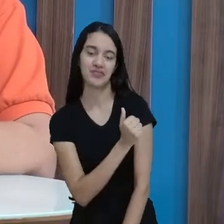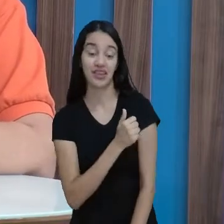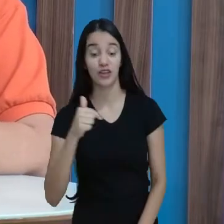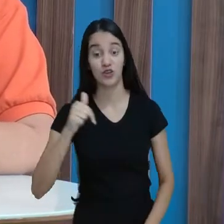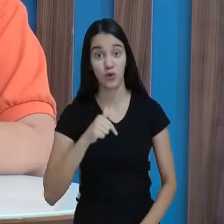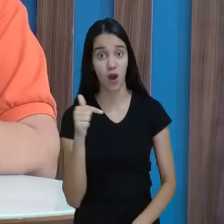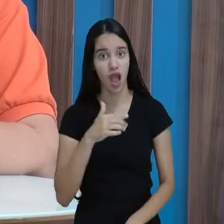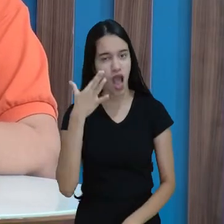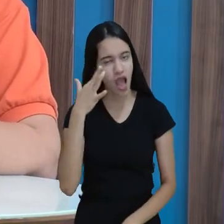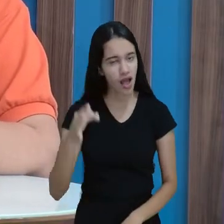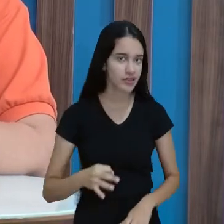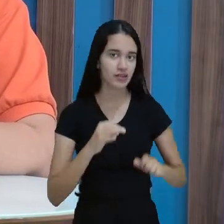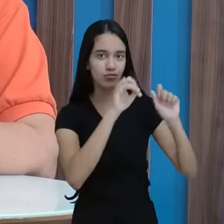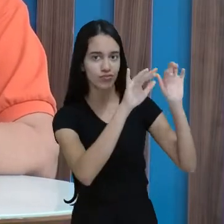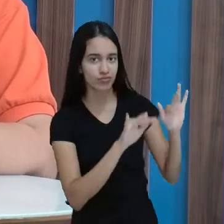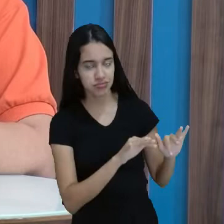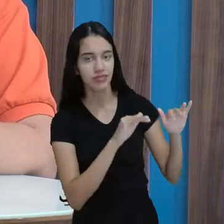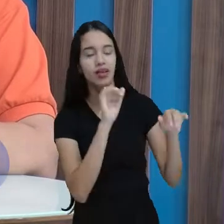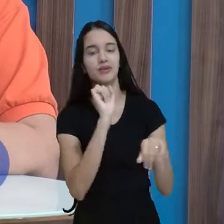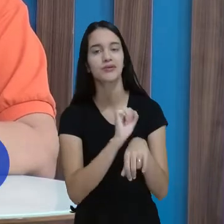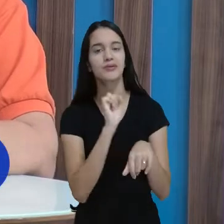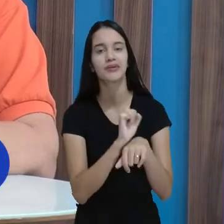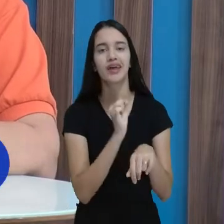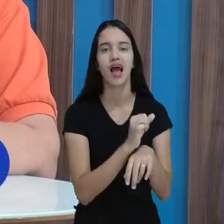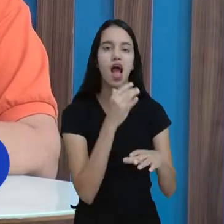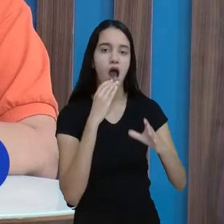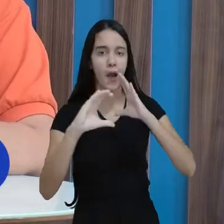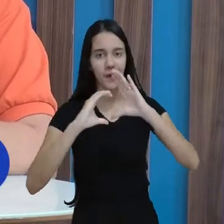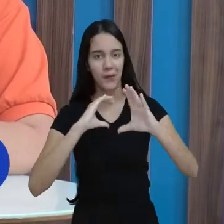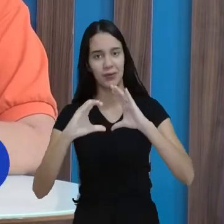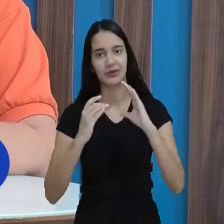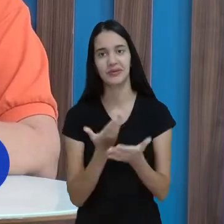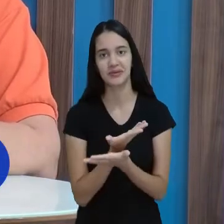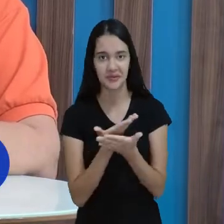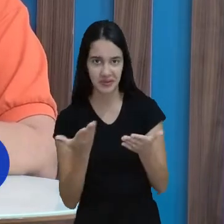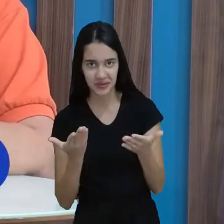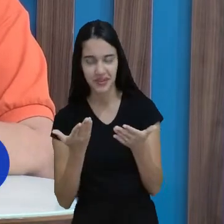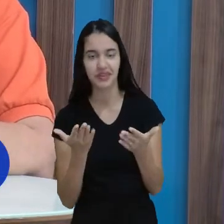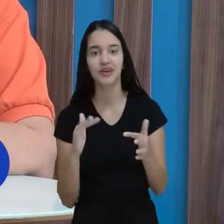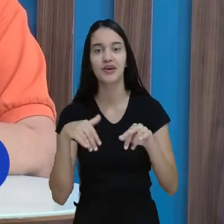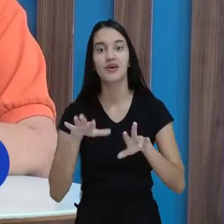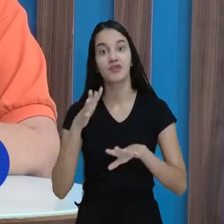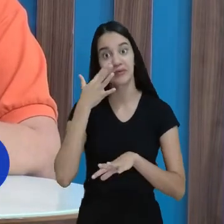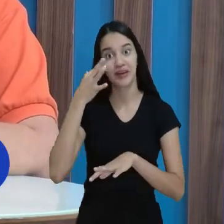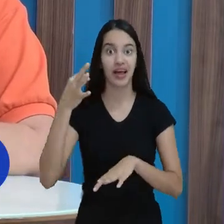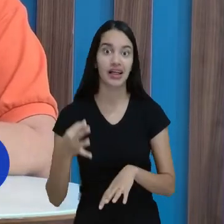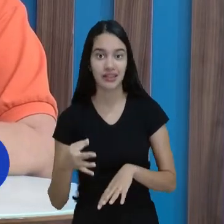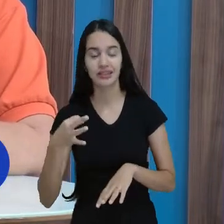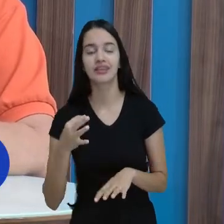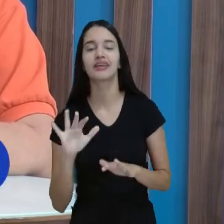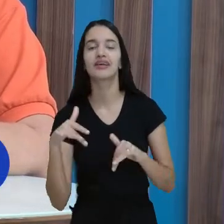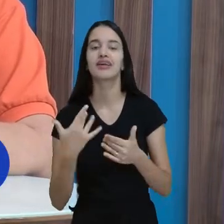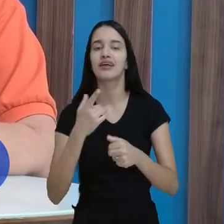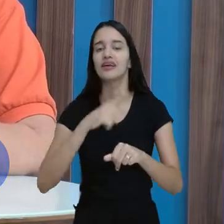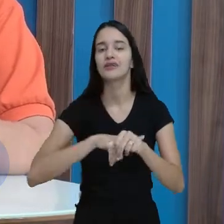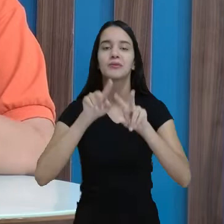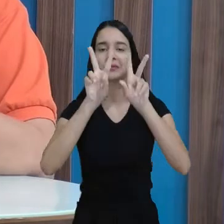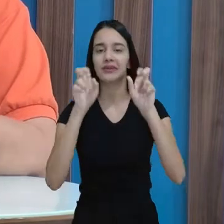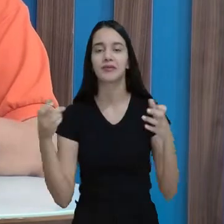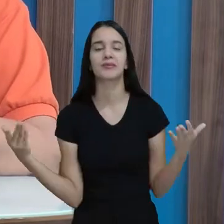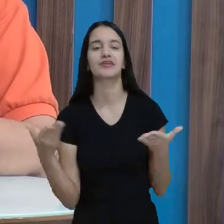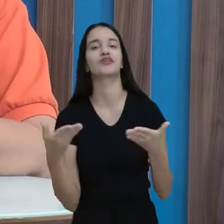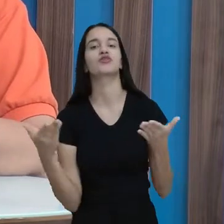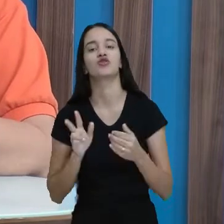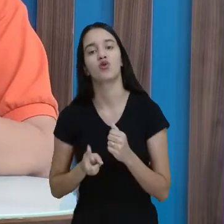estou aqui atento aqui no chat, né? Esperando aí a comunicação de vocês para passar para a Carol. E vamos ficar muito atentos, né? Nesse tema de hoje. Além